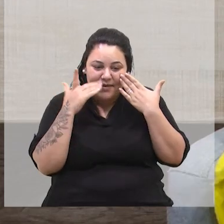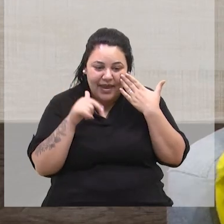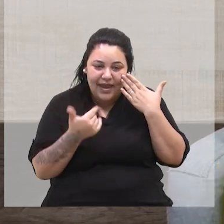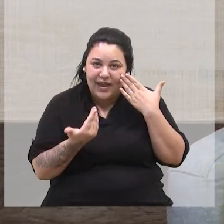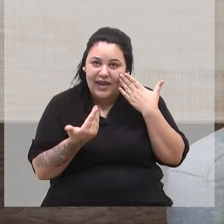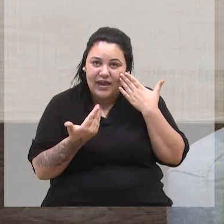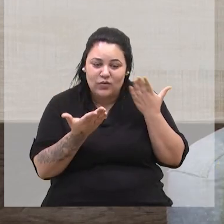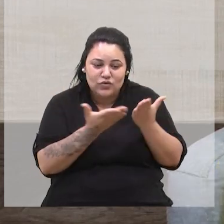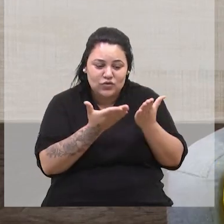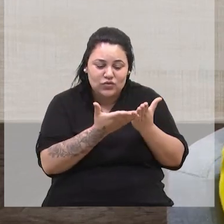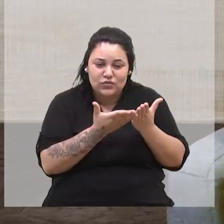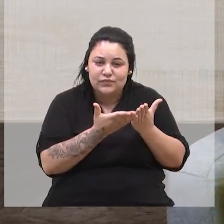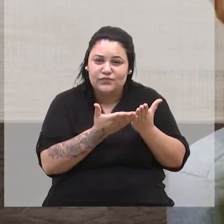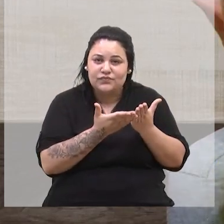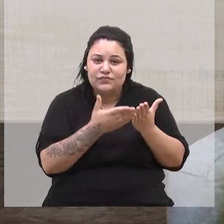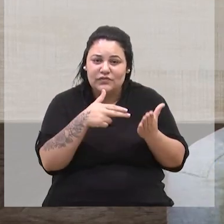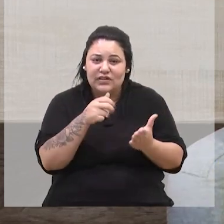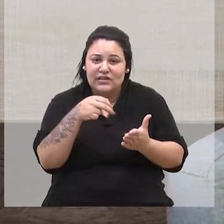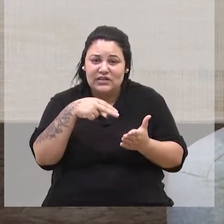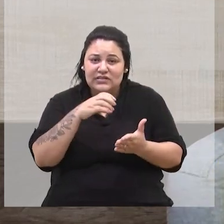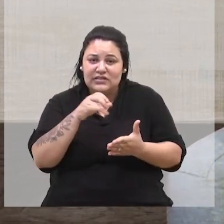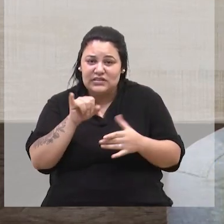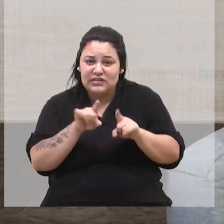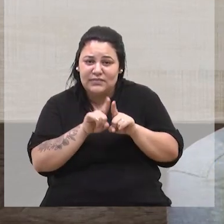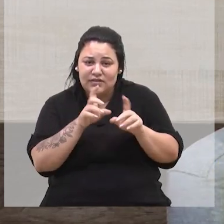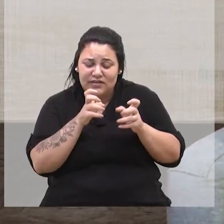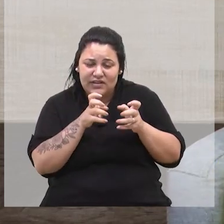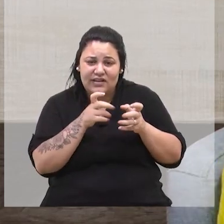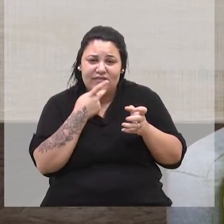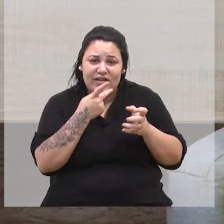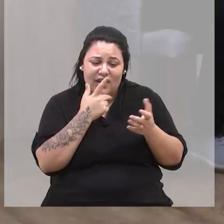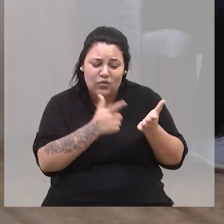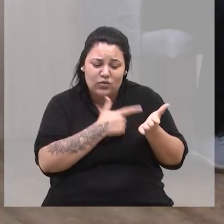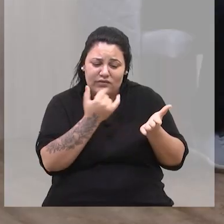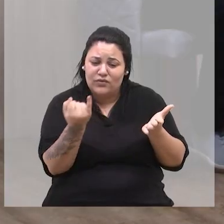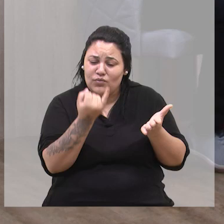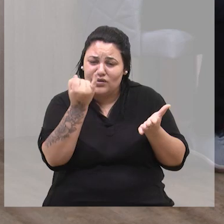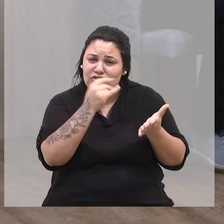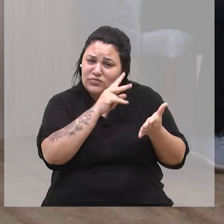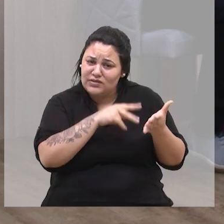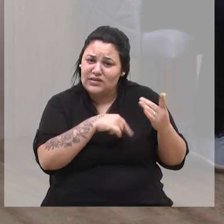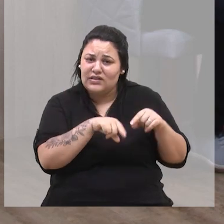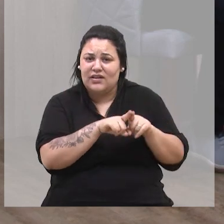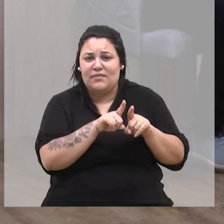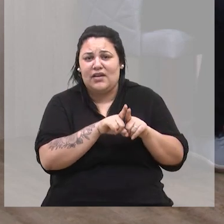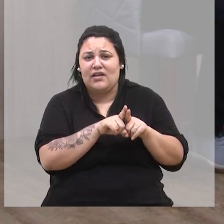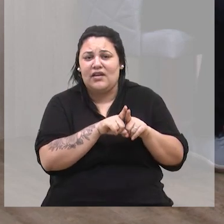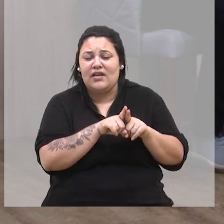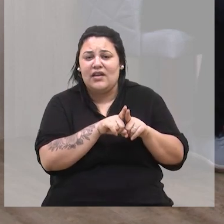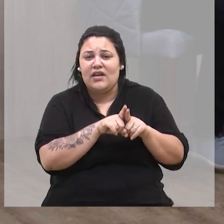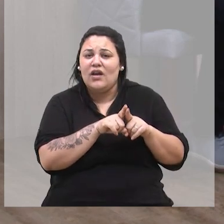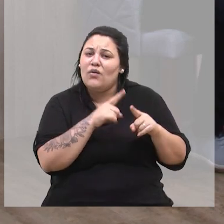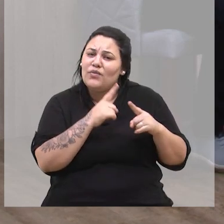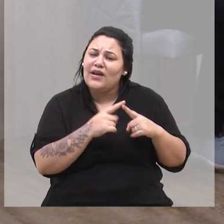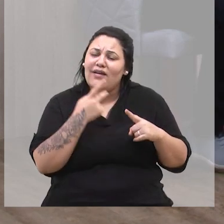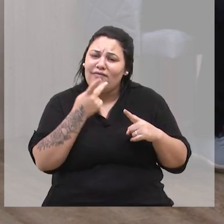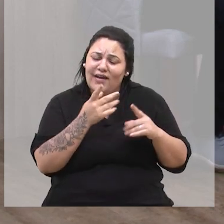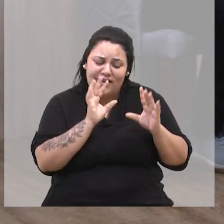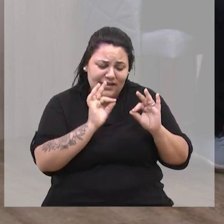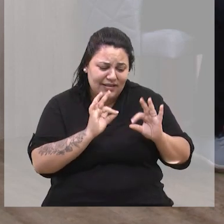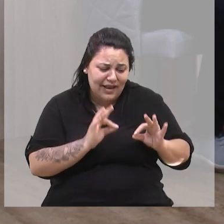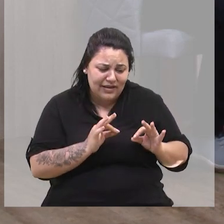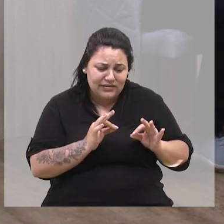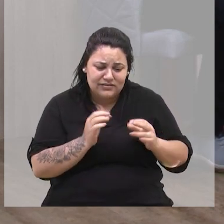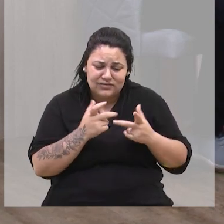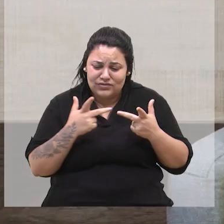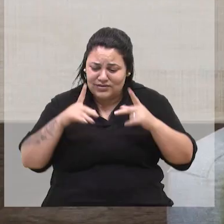estudo da Nancy Fraser, que era isso que eu queria também citar como uma obra importante para ser lida. Porque ela levanta a questão